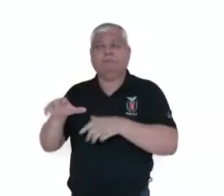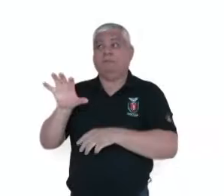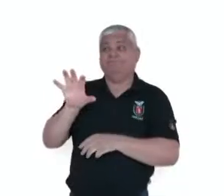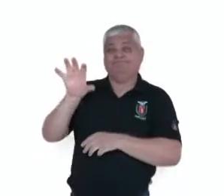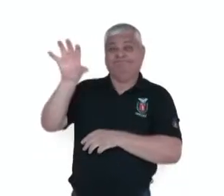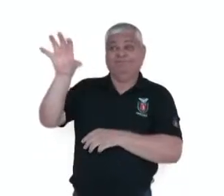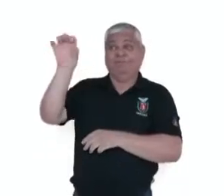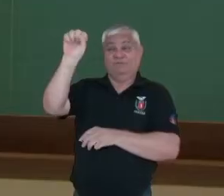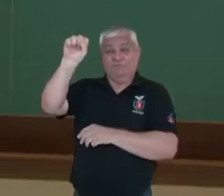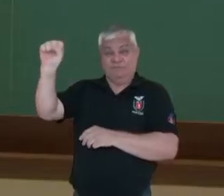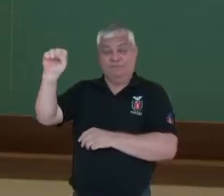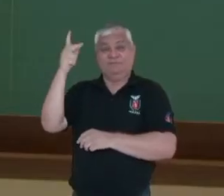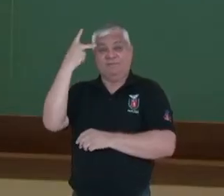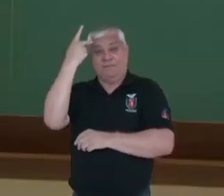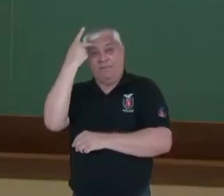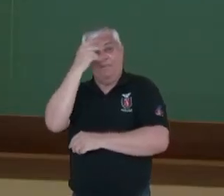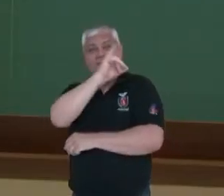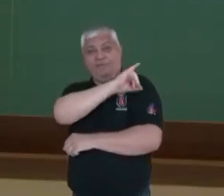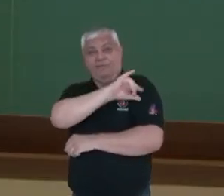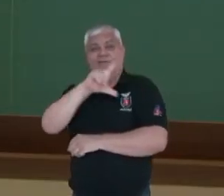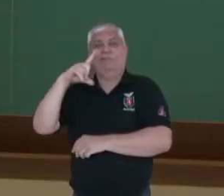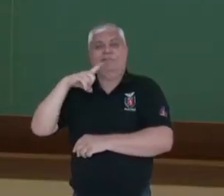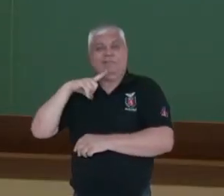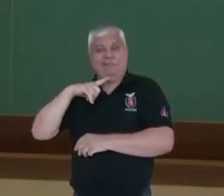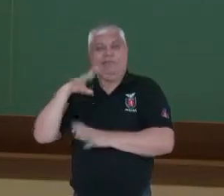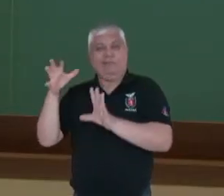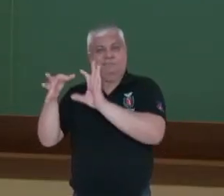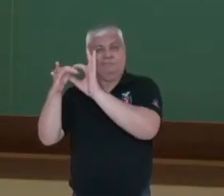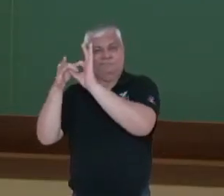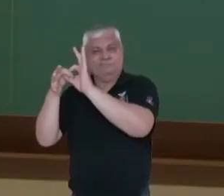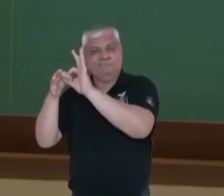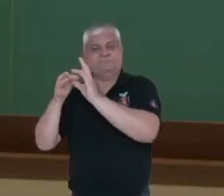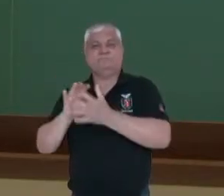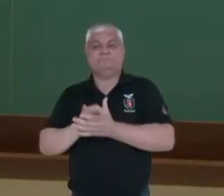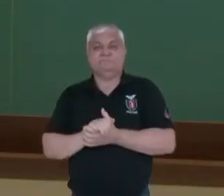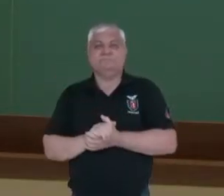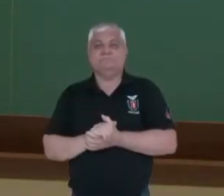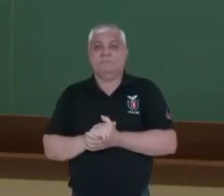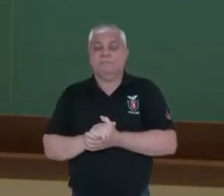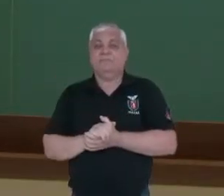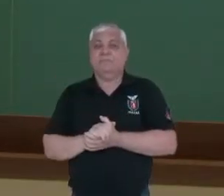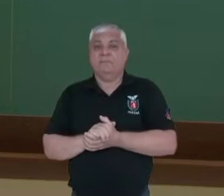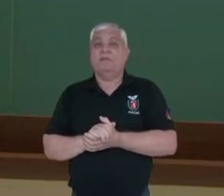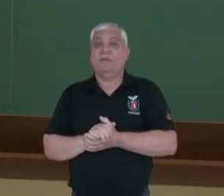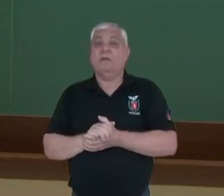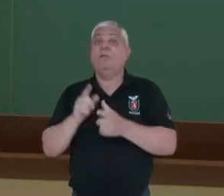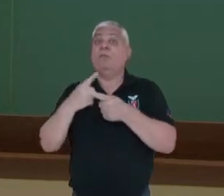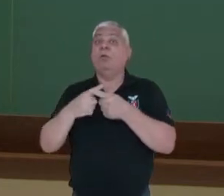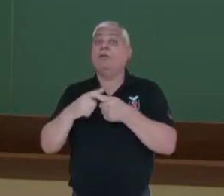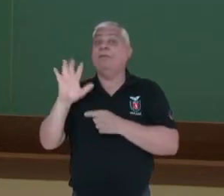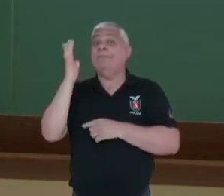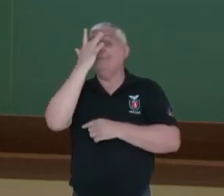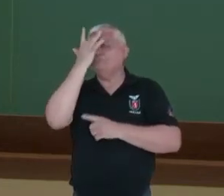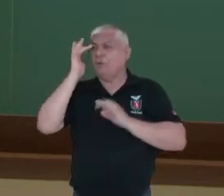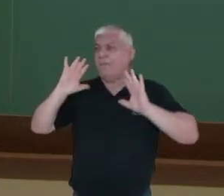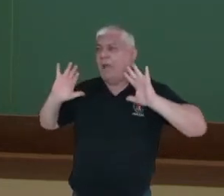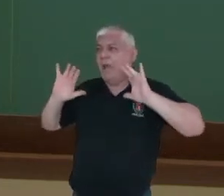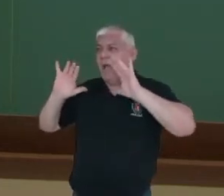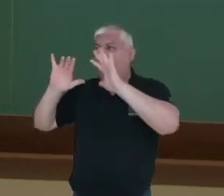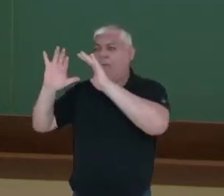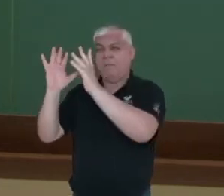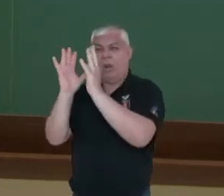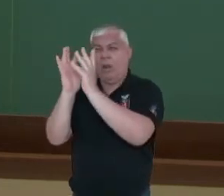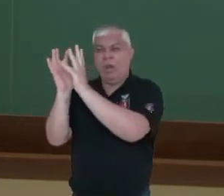de regiões de formação, né, de áreas metropolitanas. Existe uma grande concentração de pessoas, mas